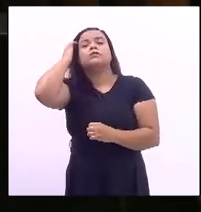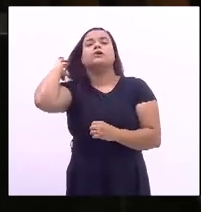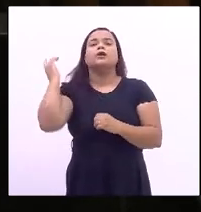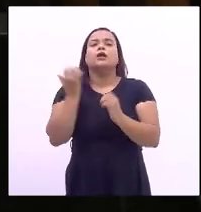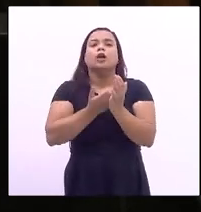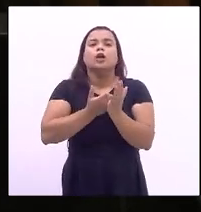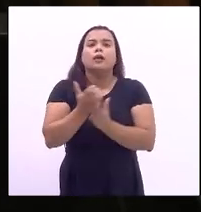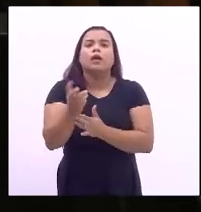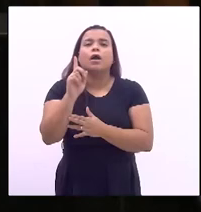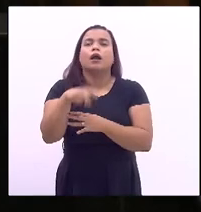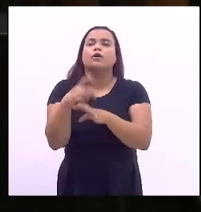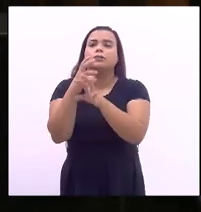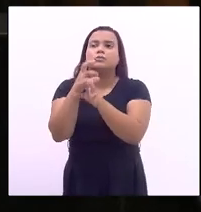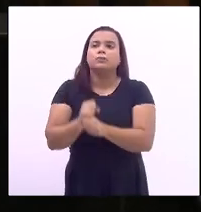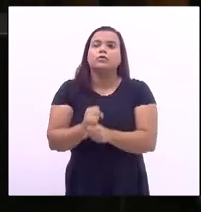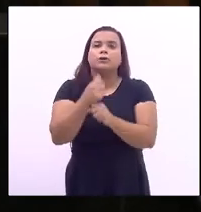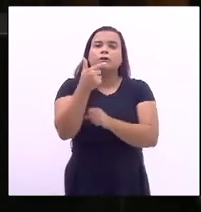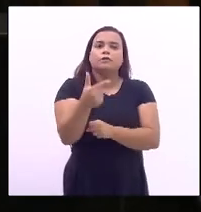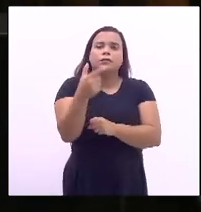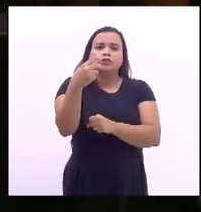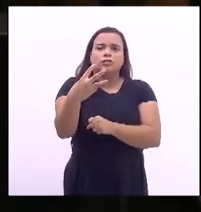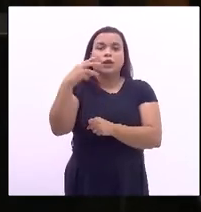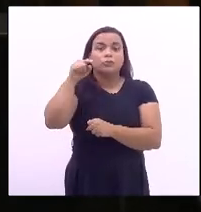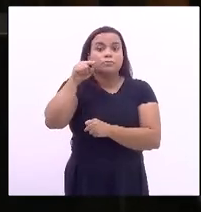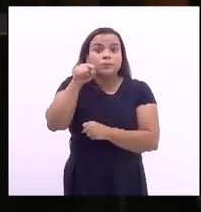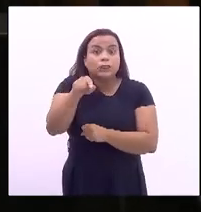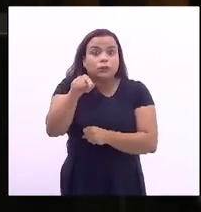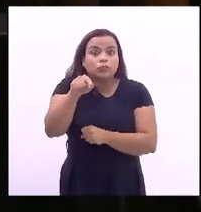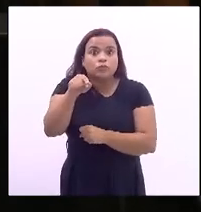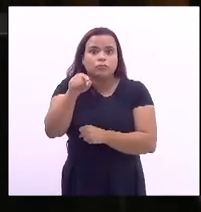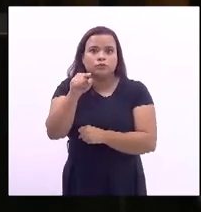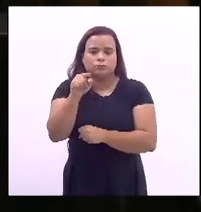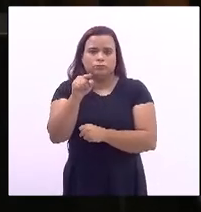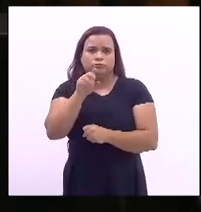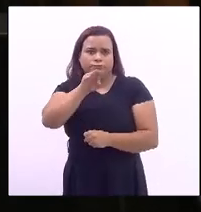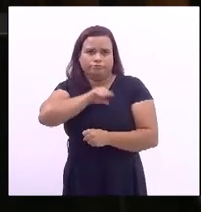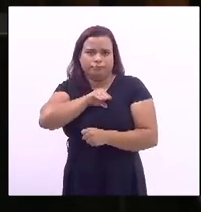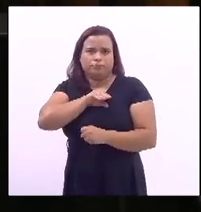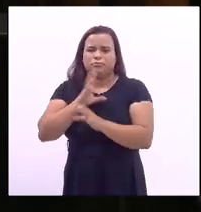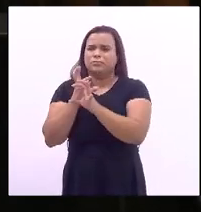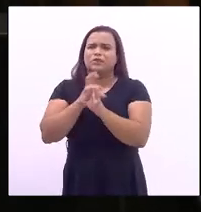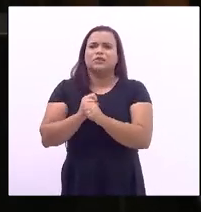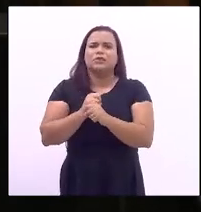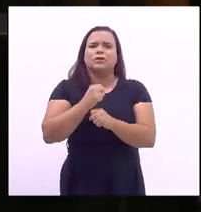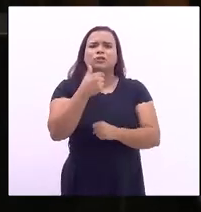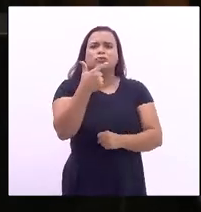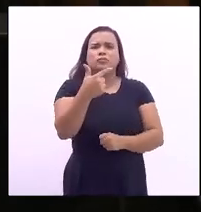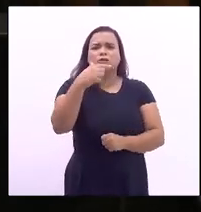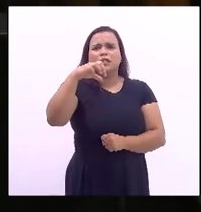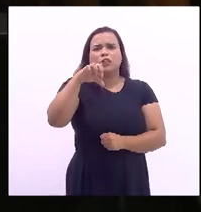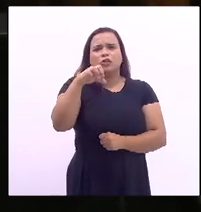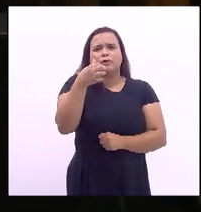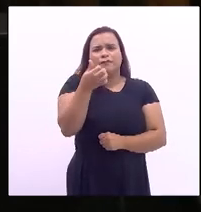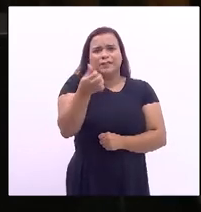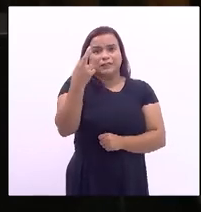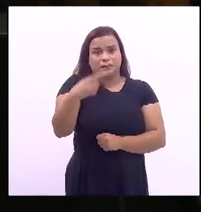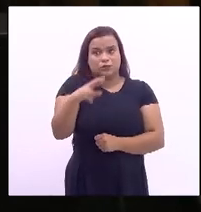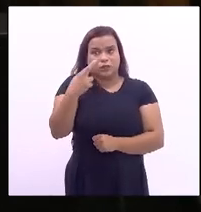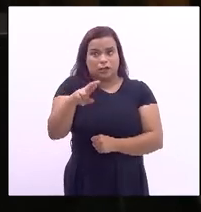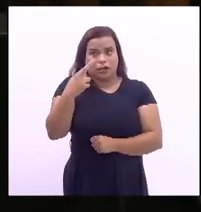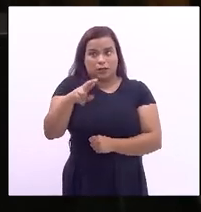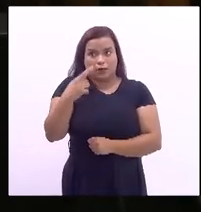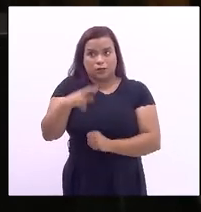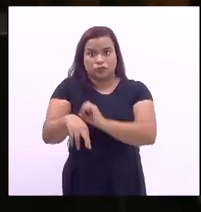que foram 23 mil câmeras comprada no valor de dois 296 reais